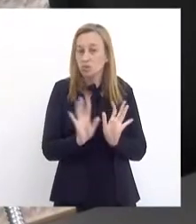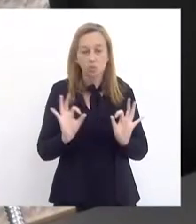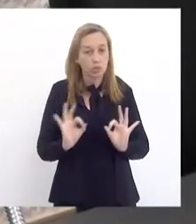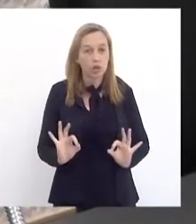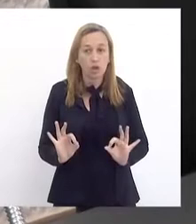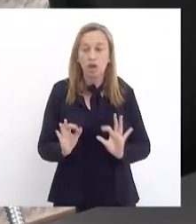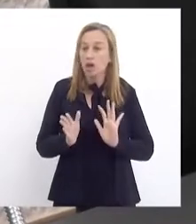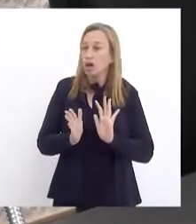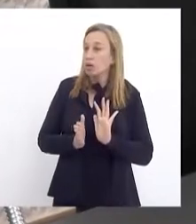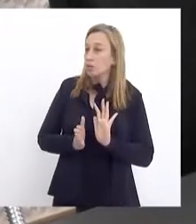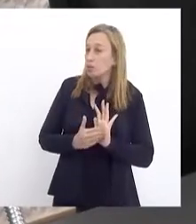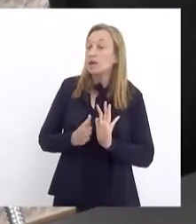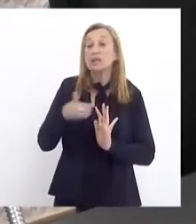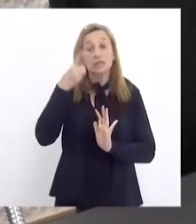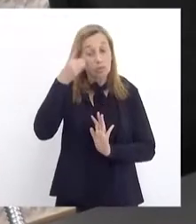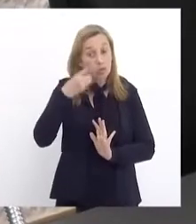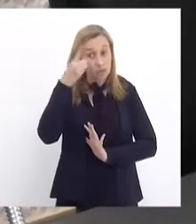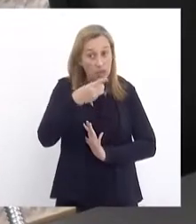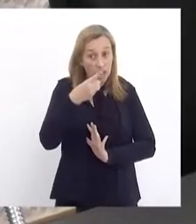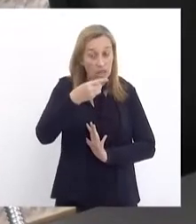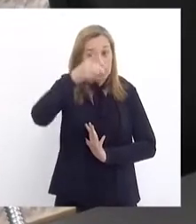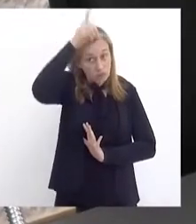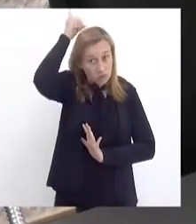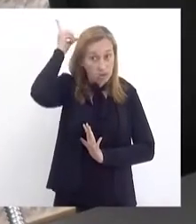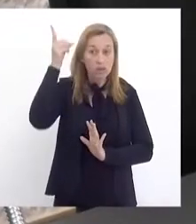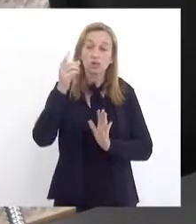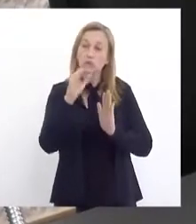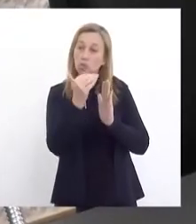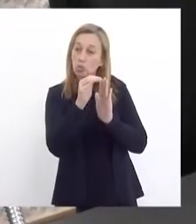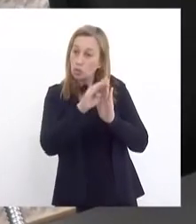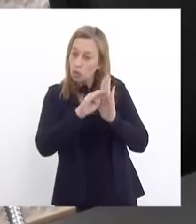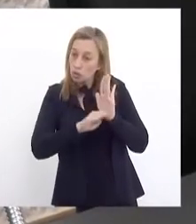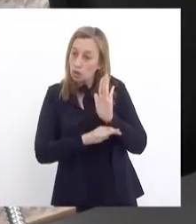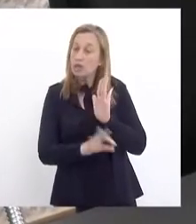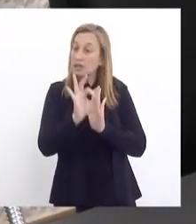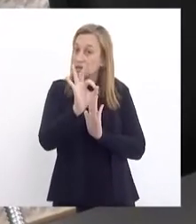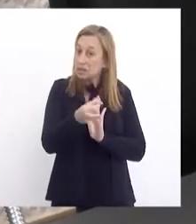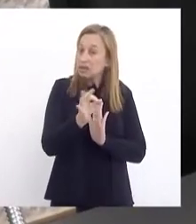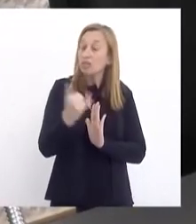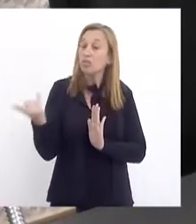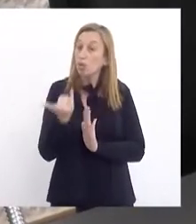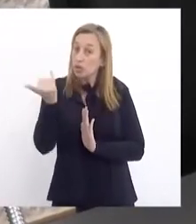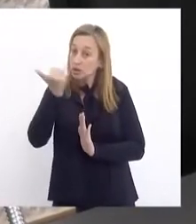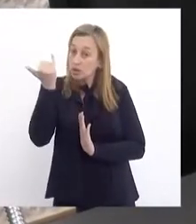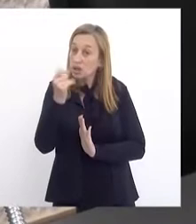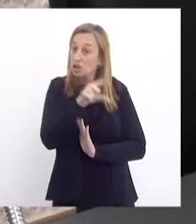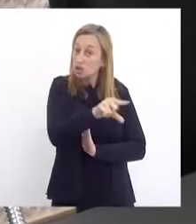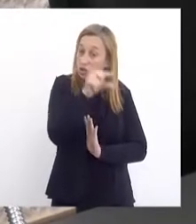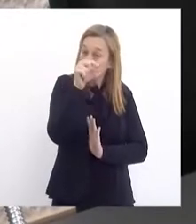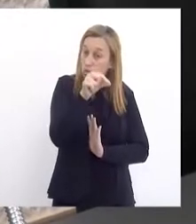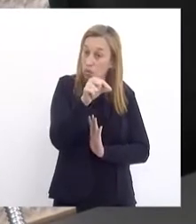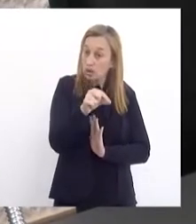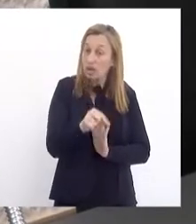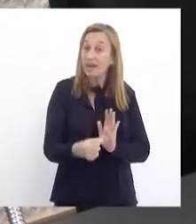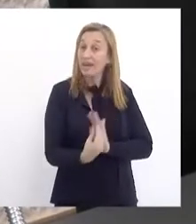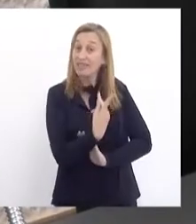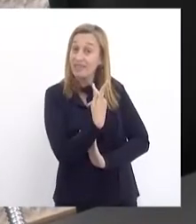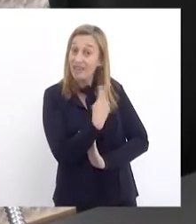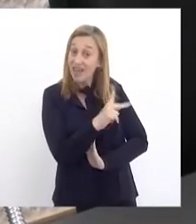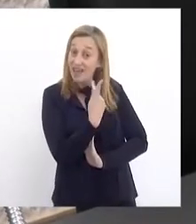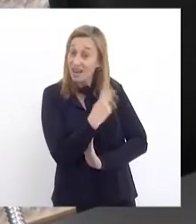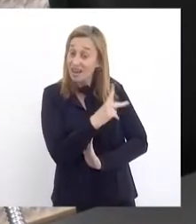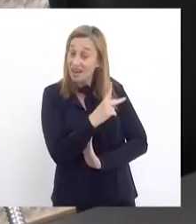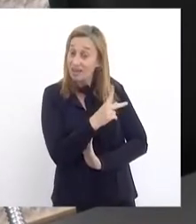propondo... O deputado Luiz Paulo fez uma questão de ordem importante a respeito do mérito, que essa decisão é da autora.